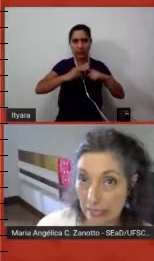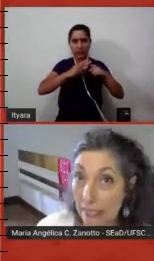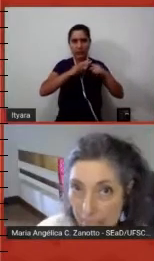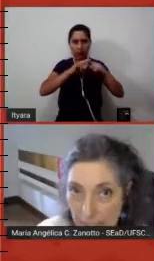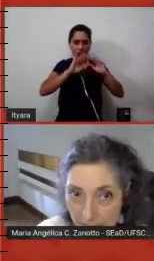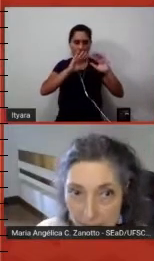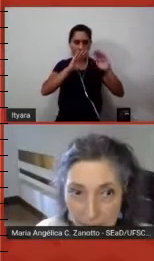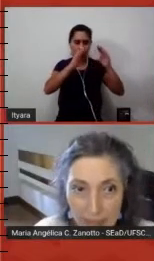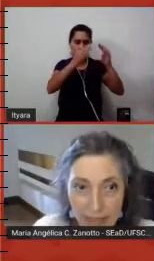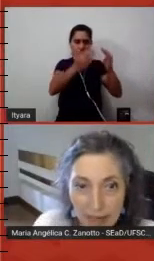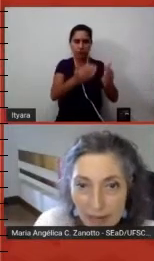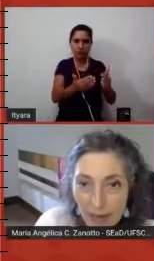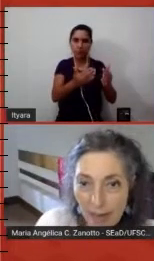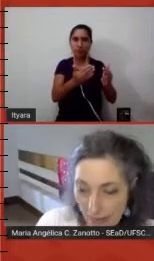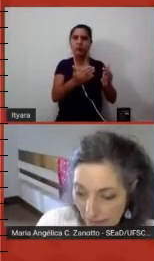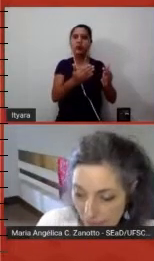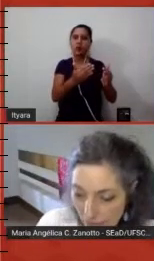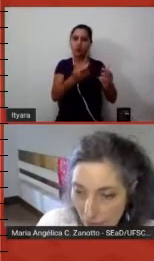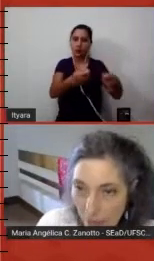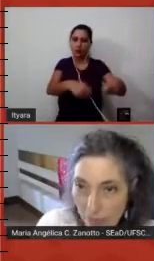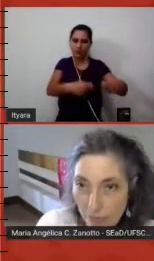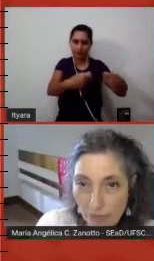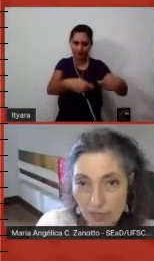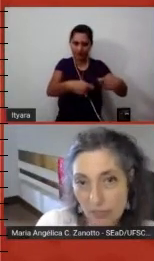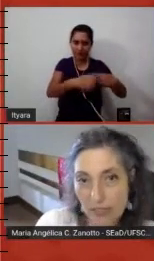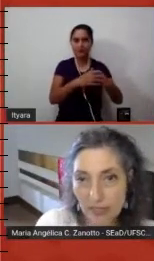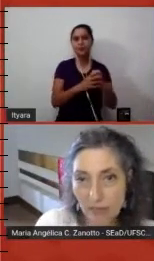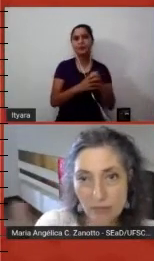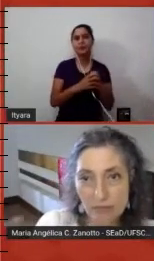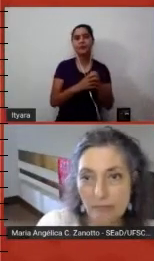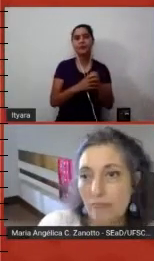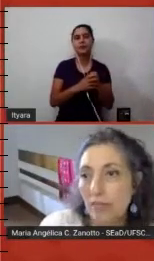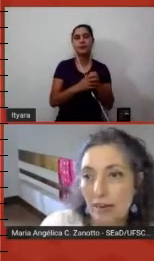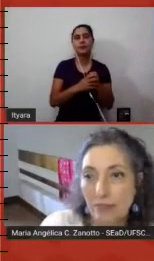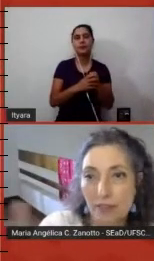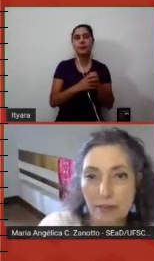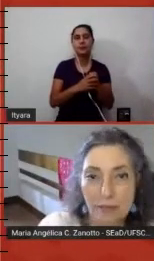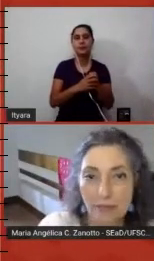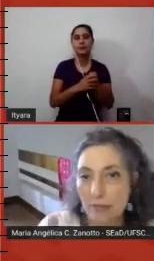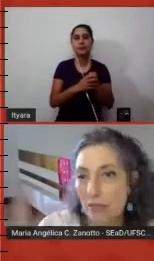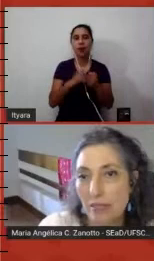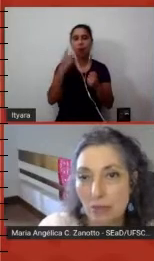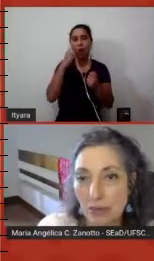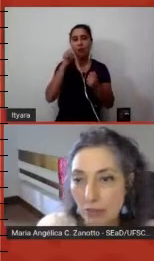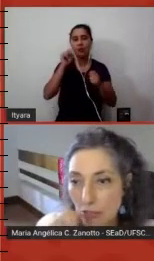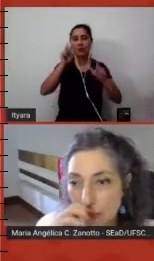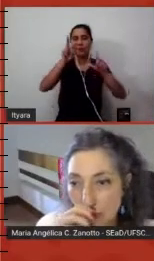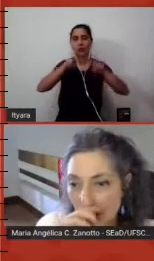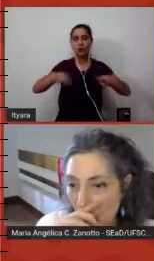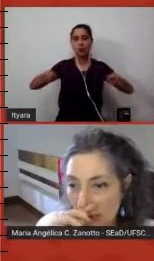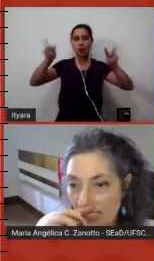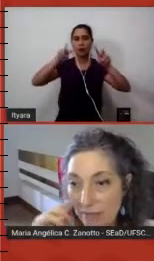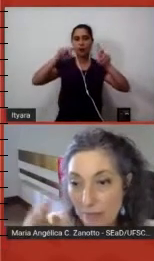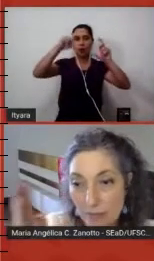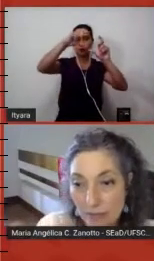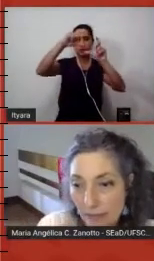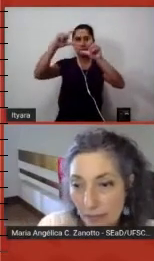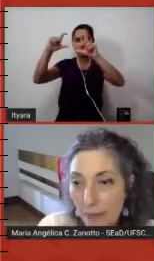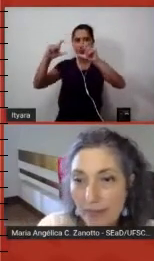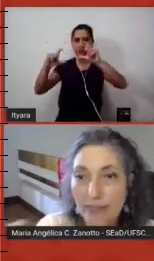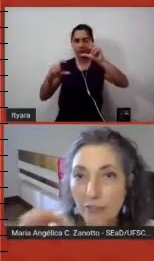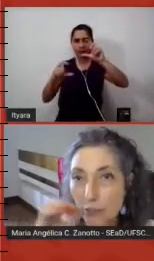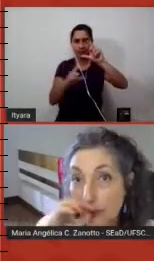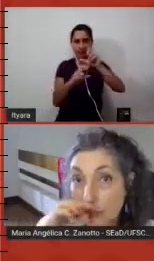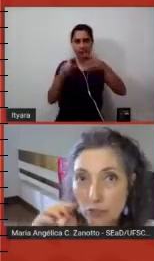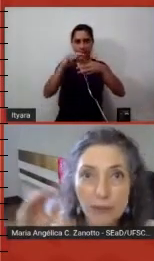o interesse dele, né? Então, visualizando, né, ela fica esses 4 tipos aqui,